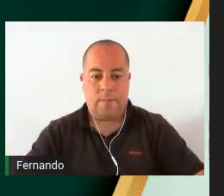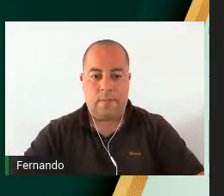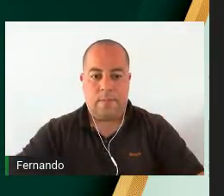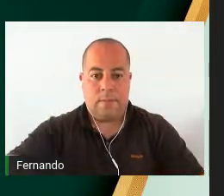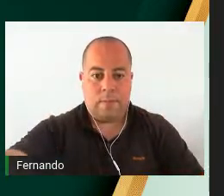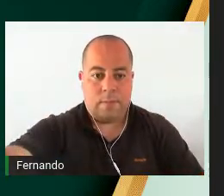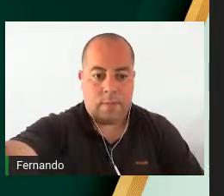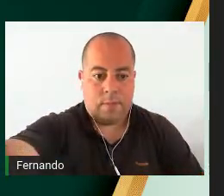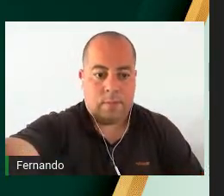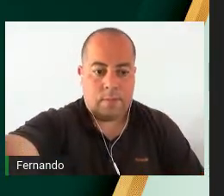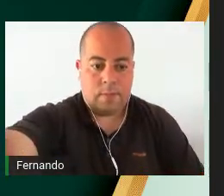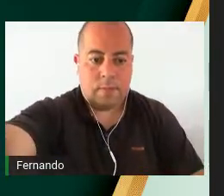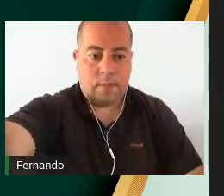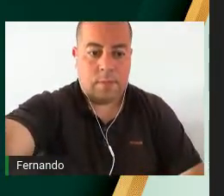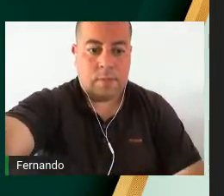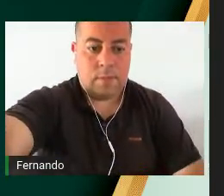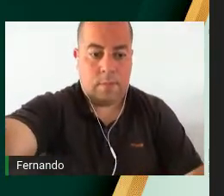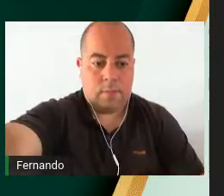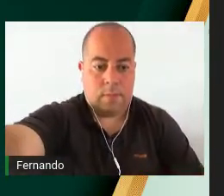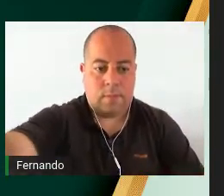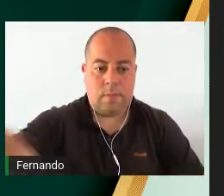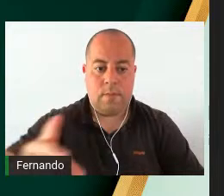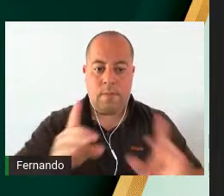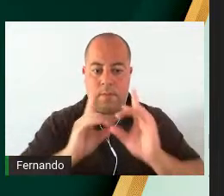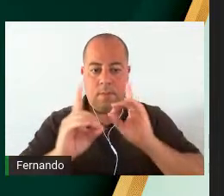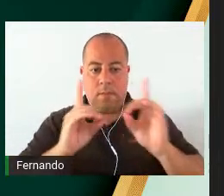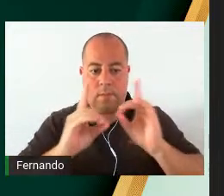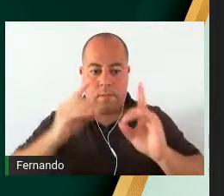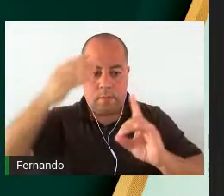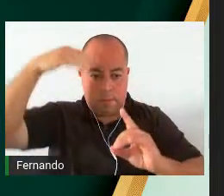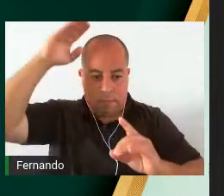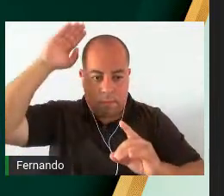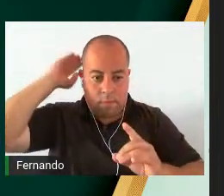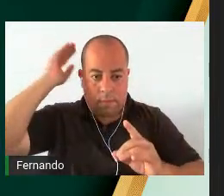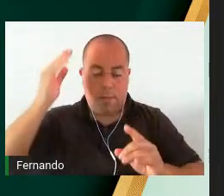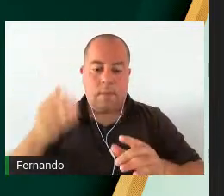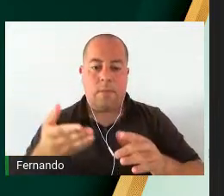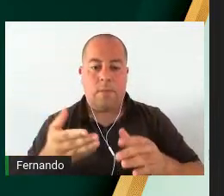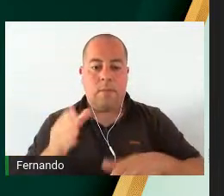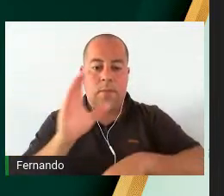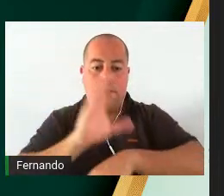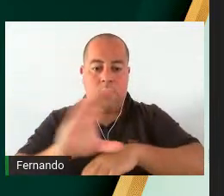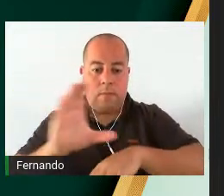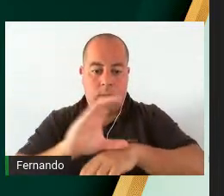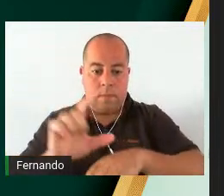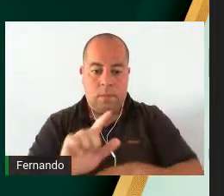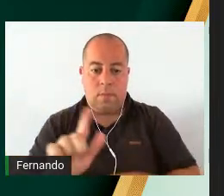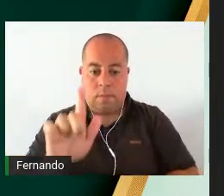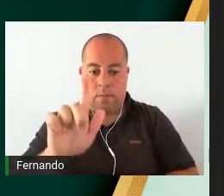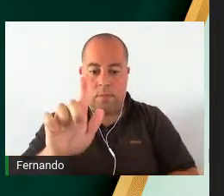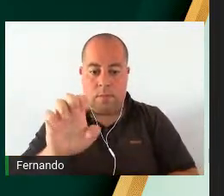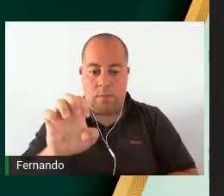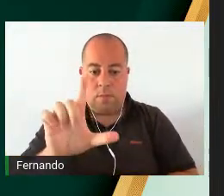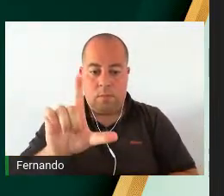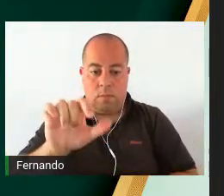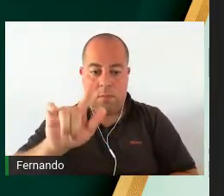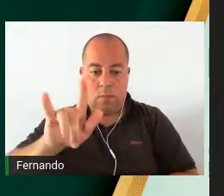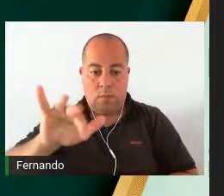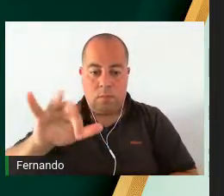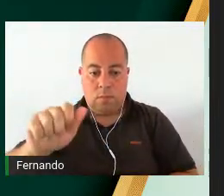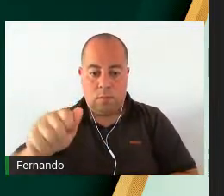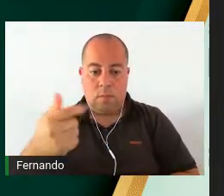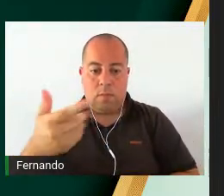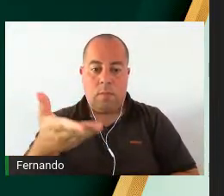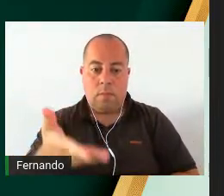senhor coordenador acadêmico e representante da coordenação do curso de Geologia, professor Ezequiel Galvão